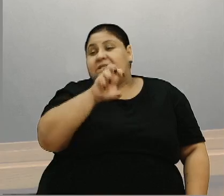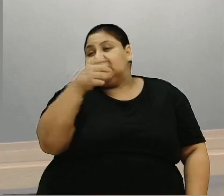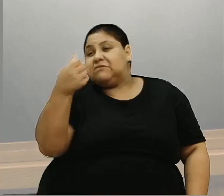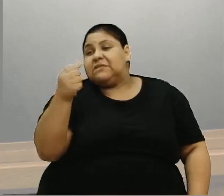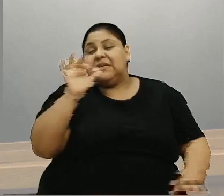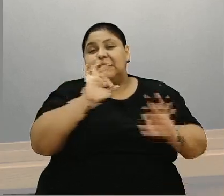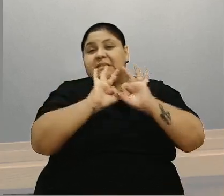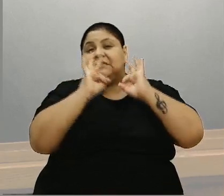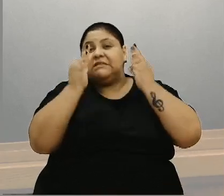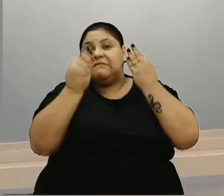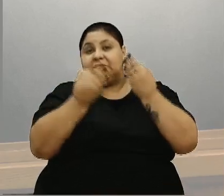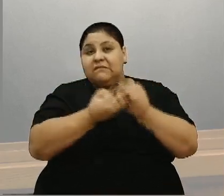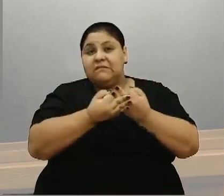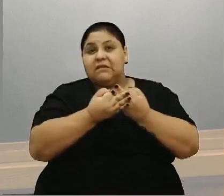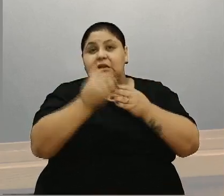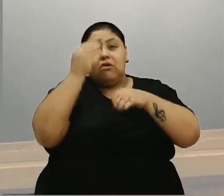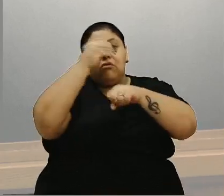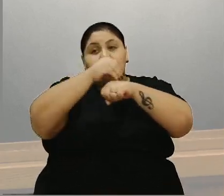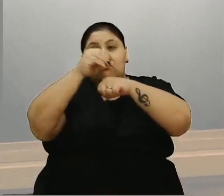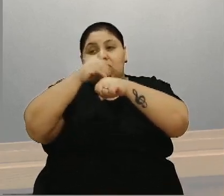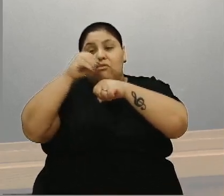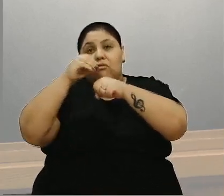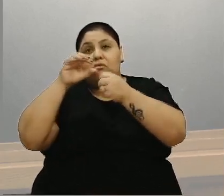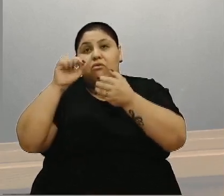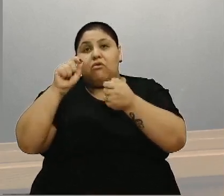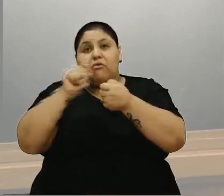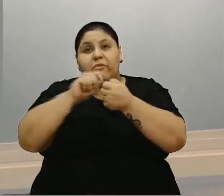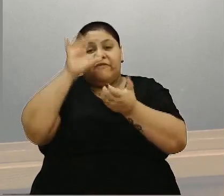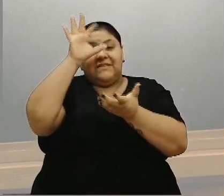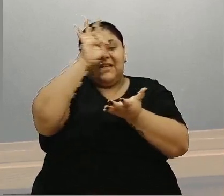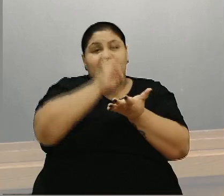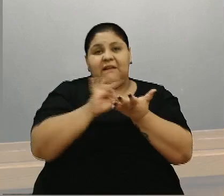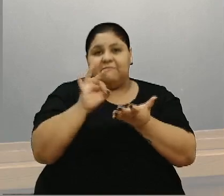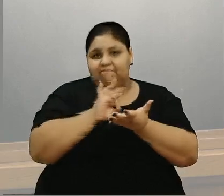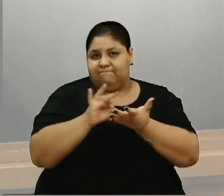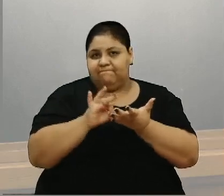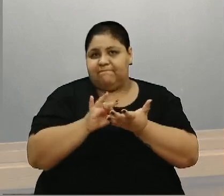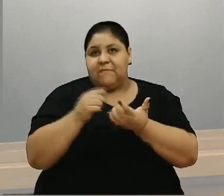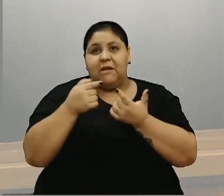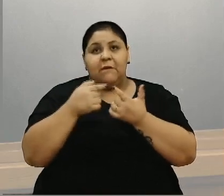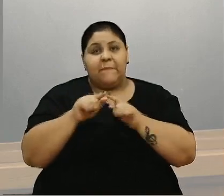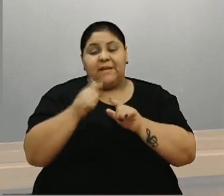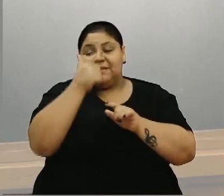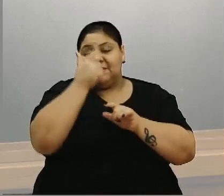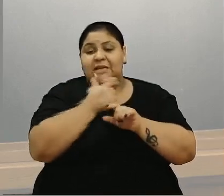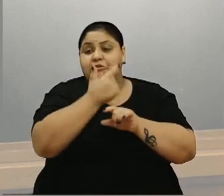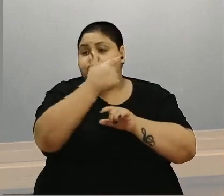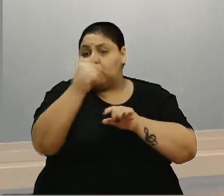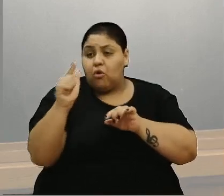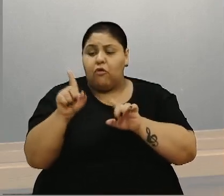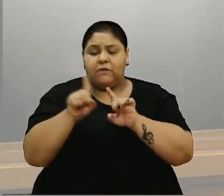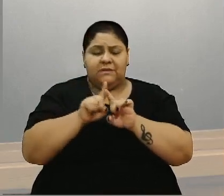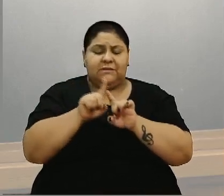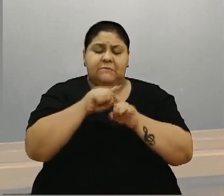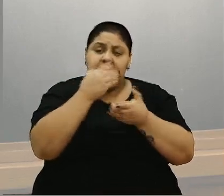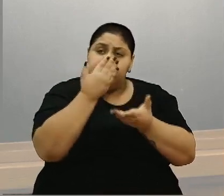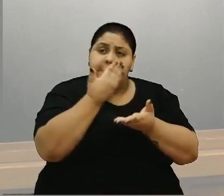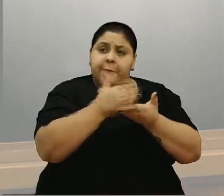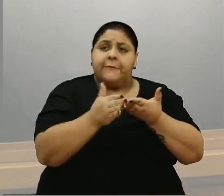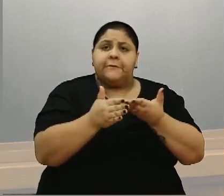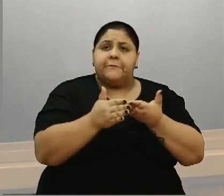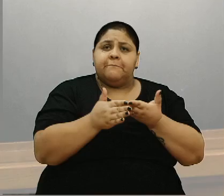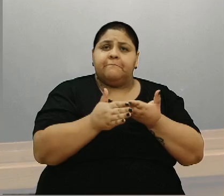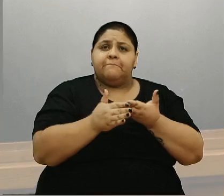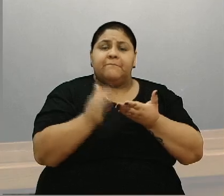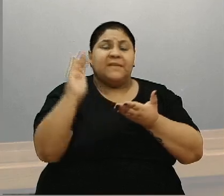que estou indicando para fazer o processo com a prefeitura. Mas talvez tenham outras que tiveram perdas e que não